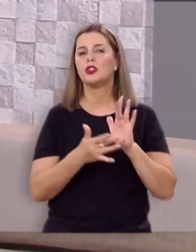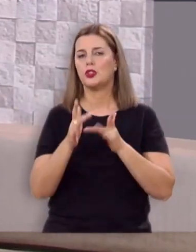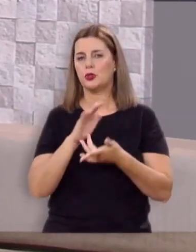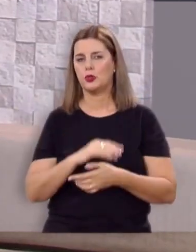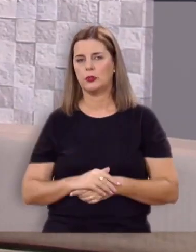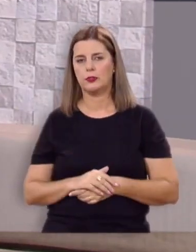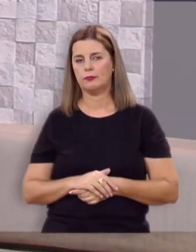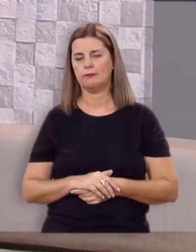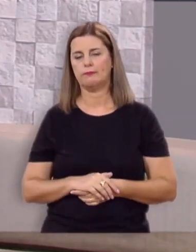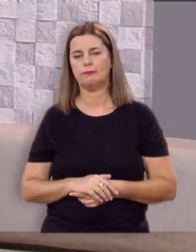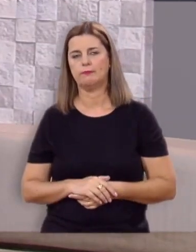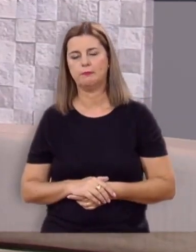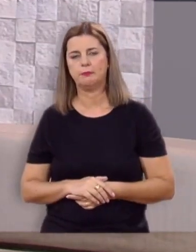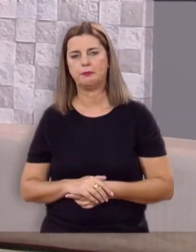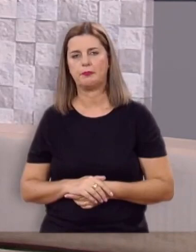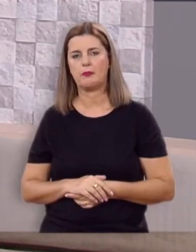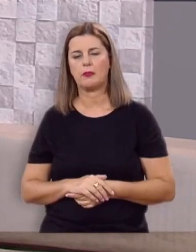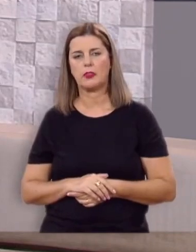mais.